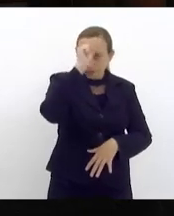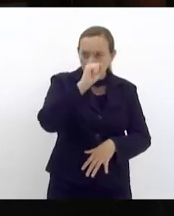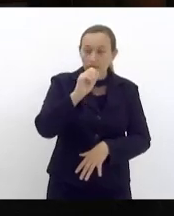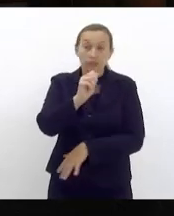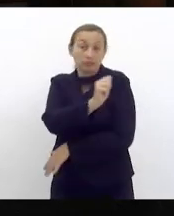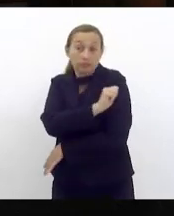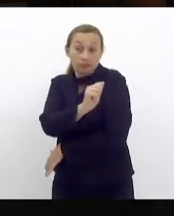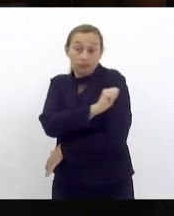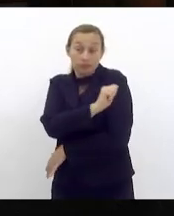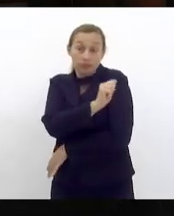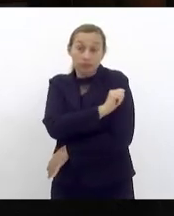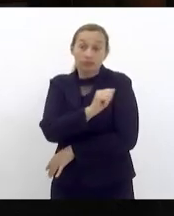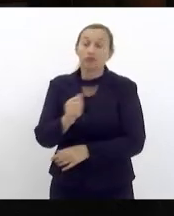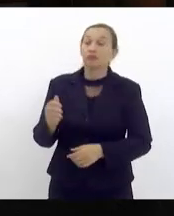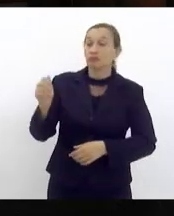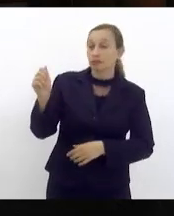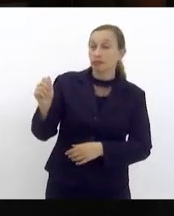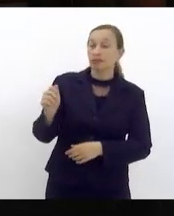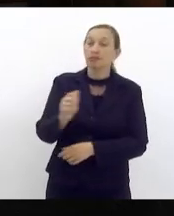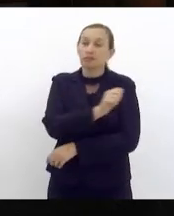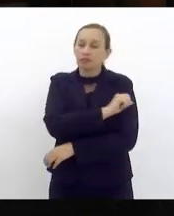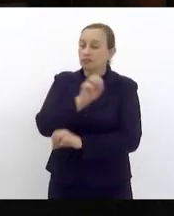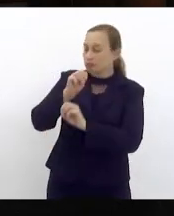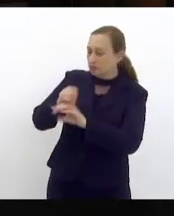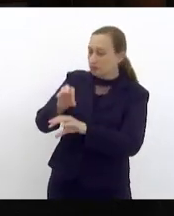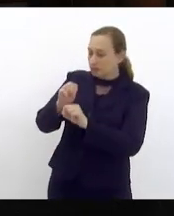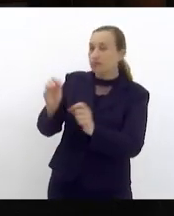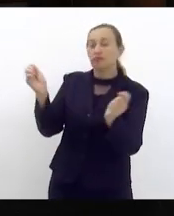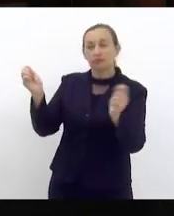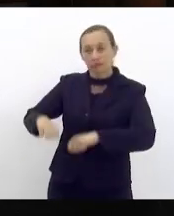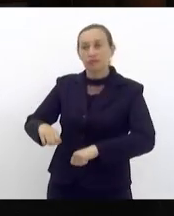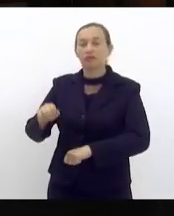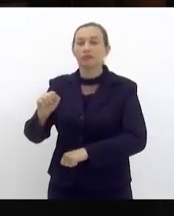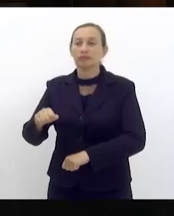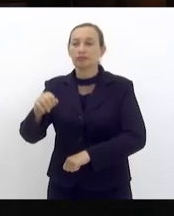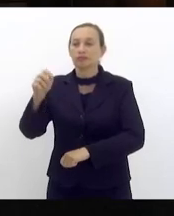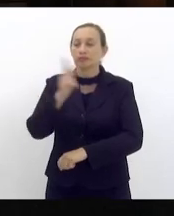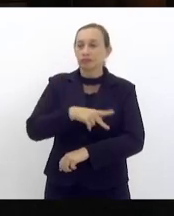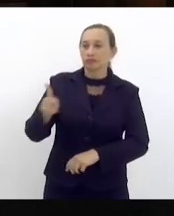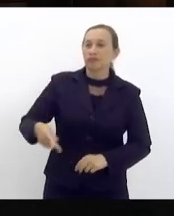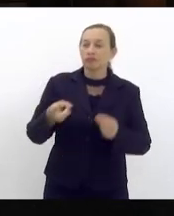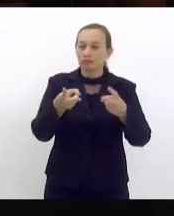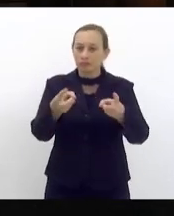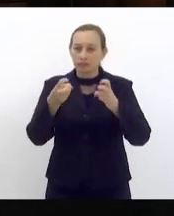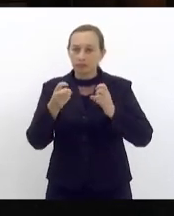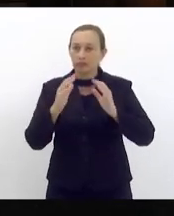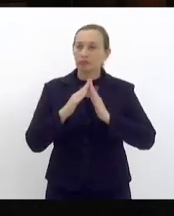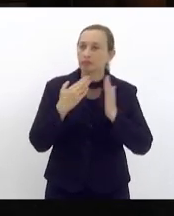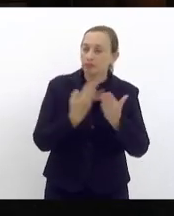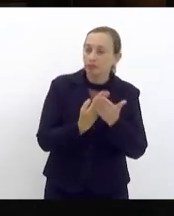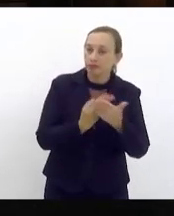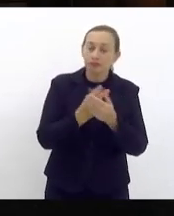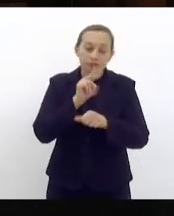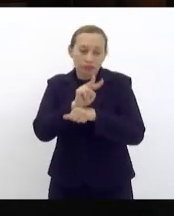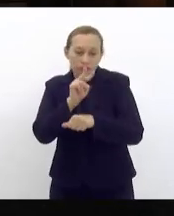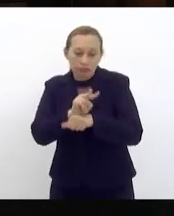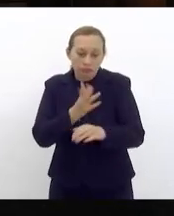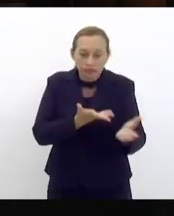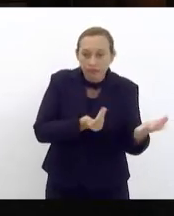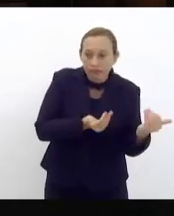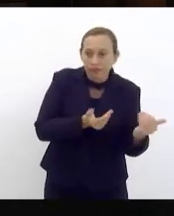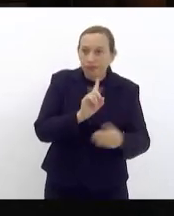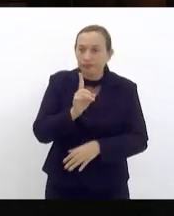com os alunos e os alunos são capazes de ensinar aos professores a observação da escola monitoramento dos nossos jovens